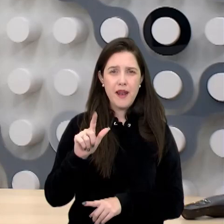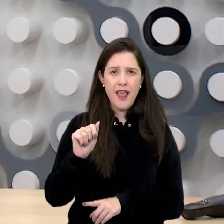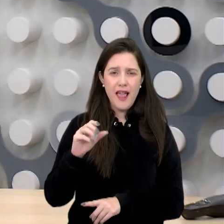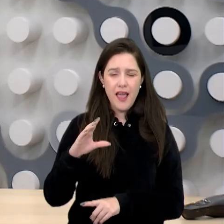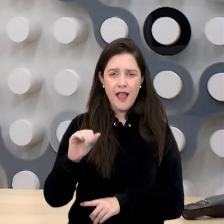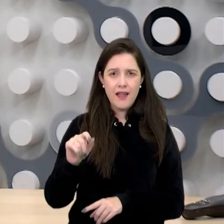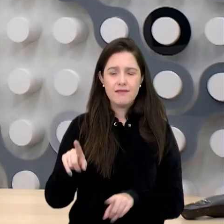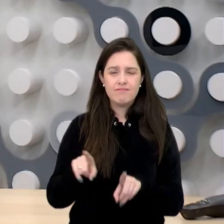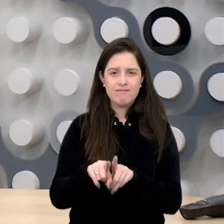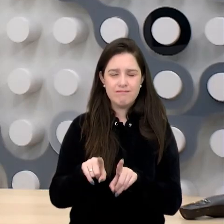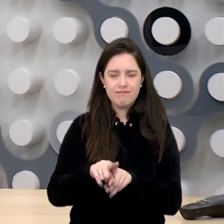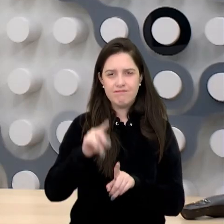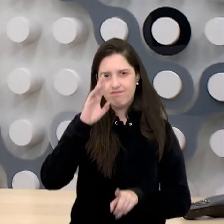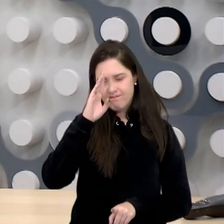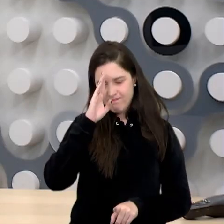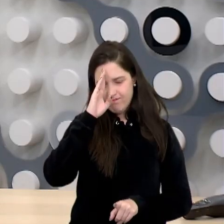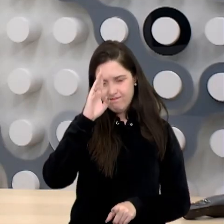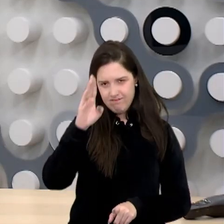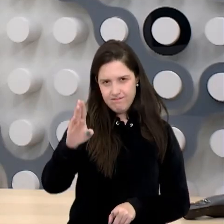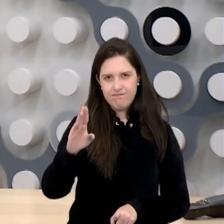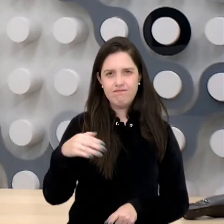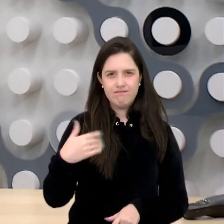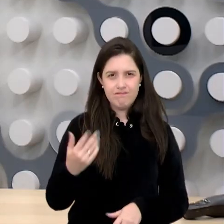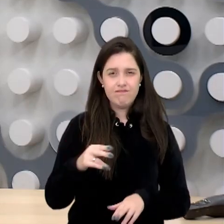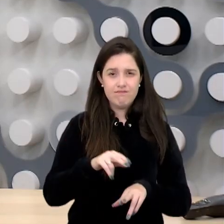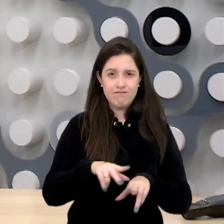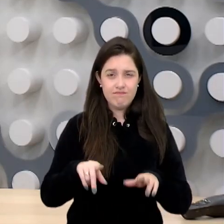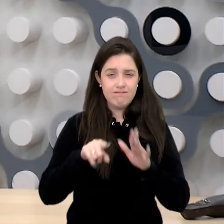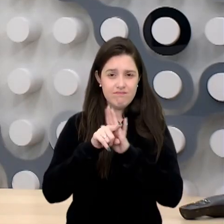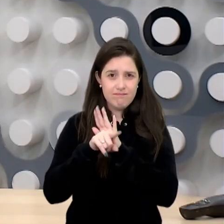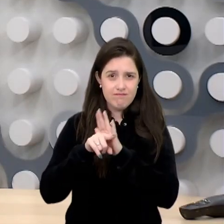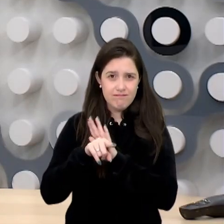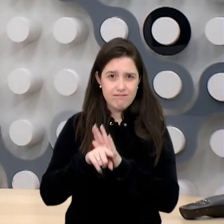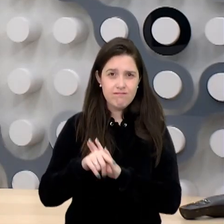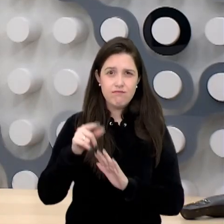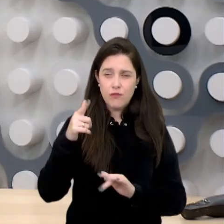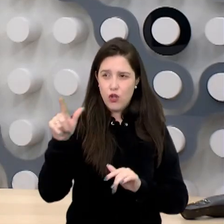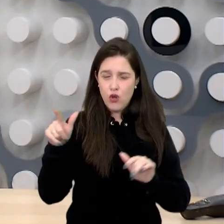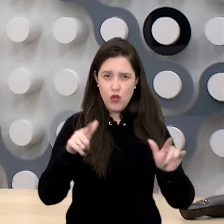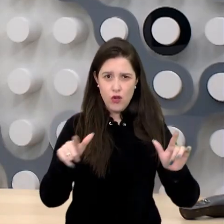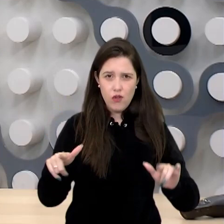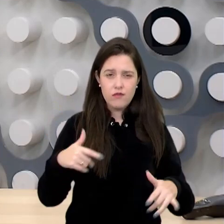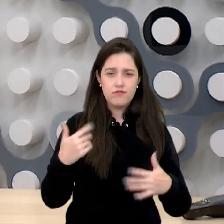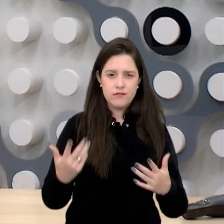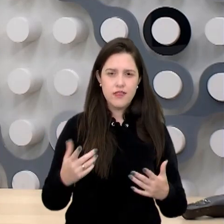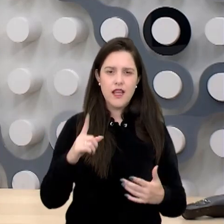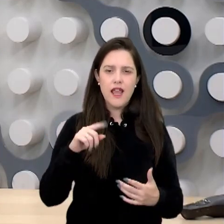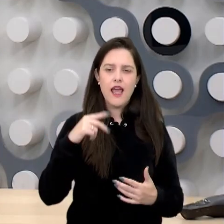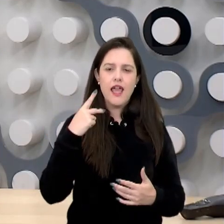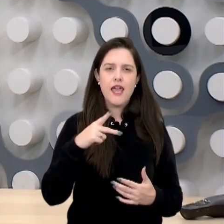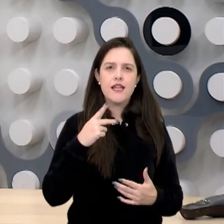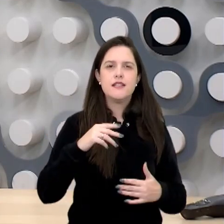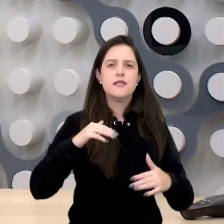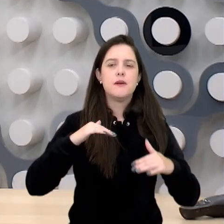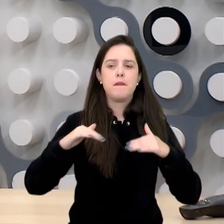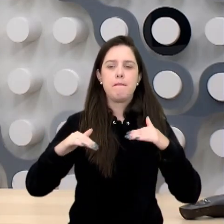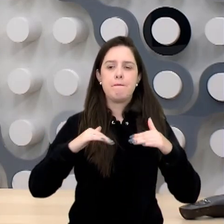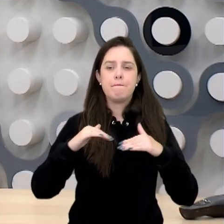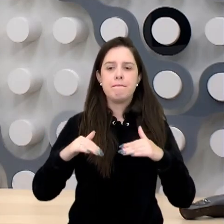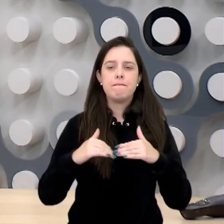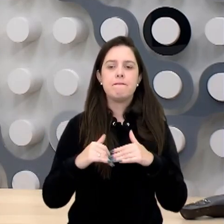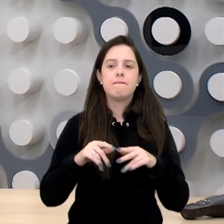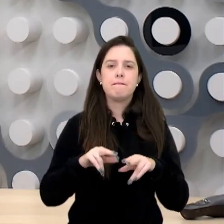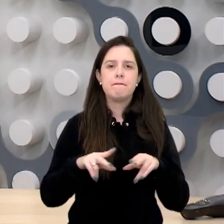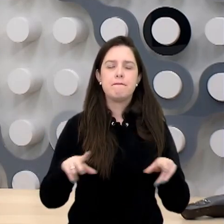ou quando as placas elas, né, se deslizam uma ao lado da outra, e a partir deste movimento aí, desse estudo que